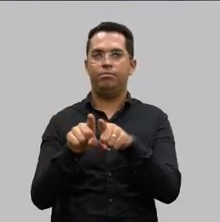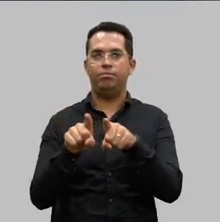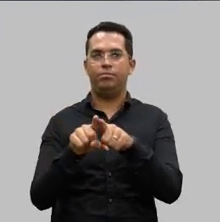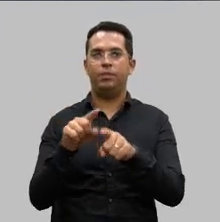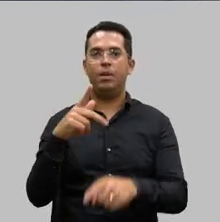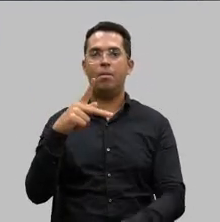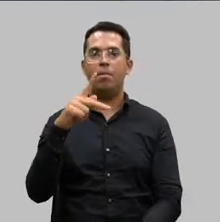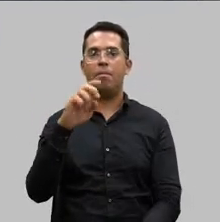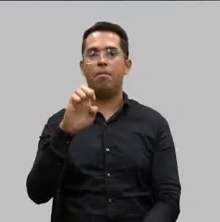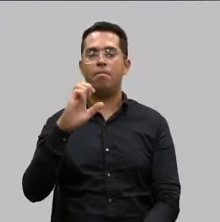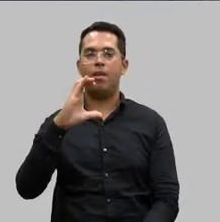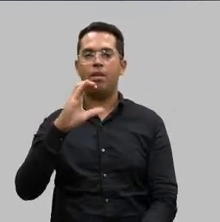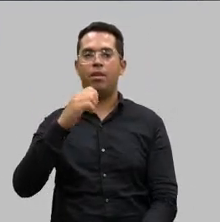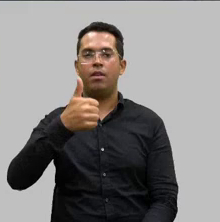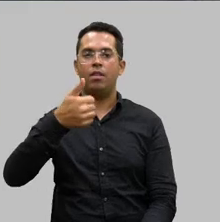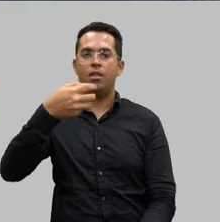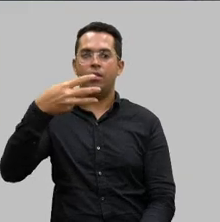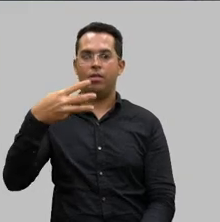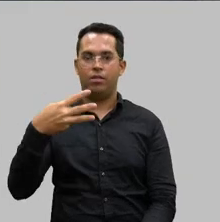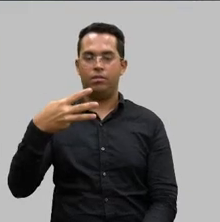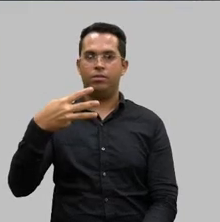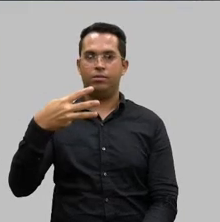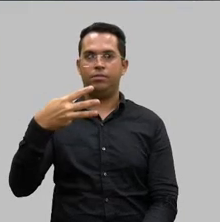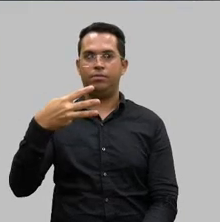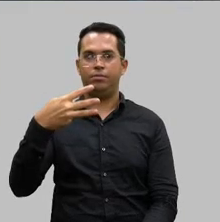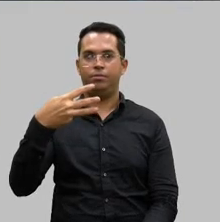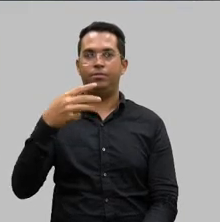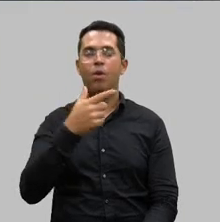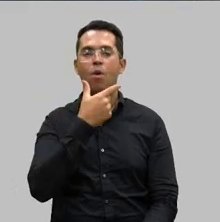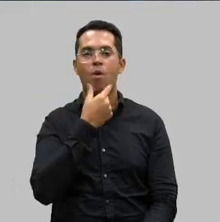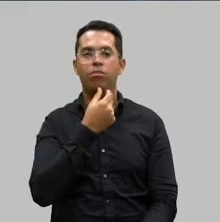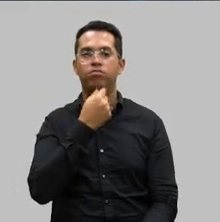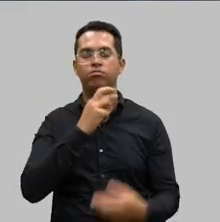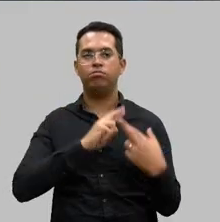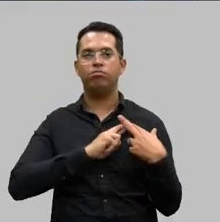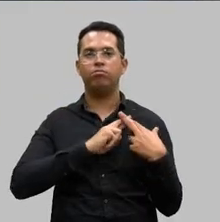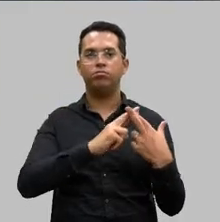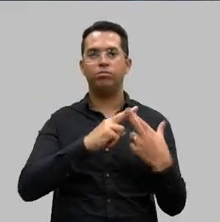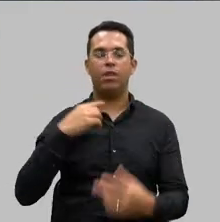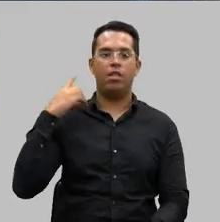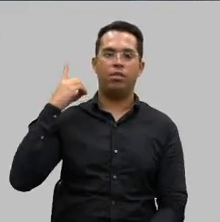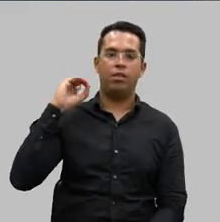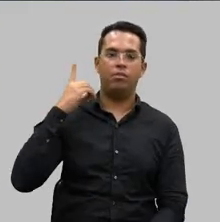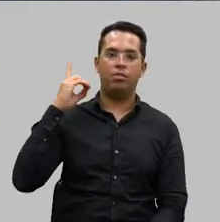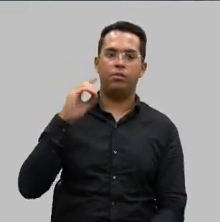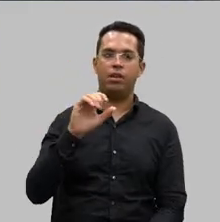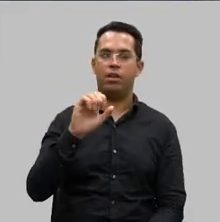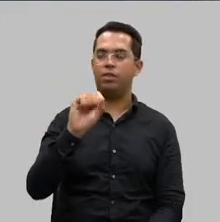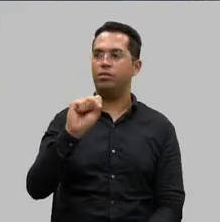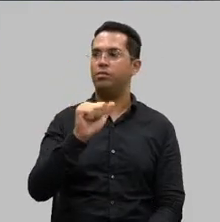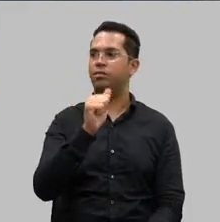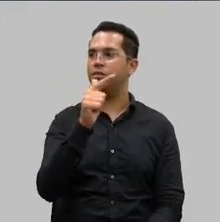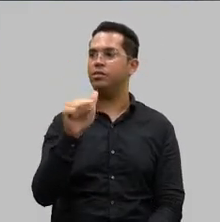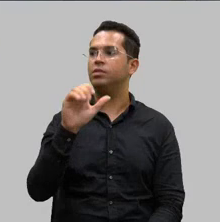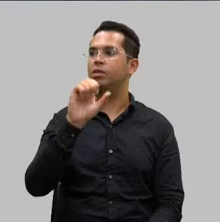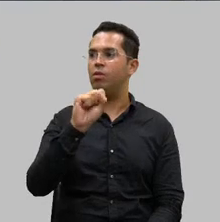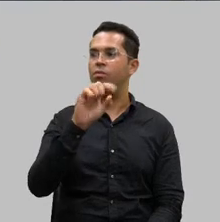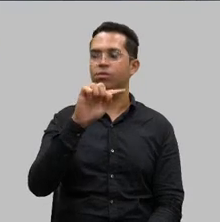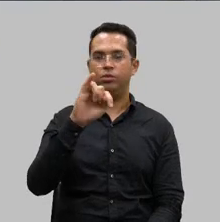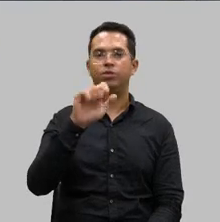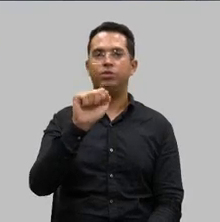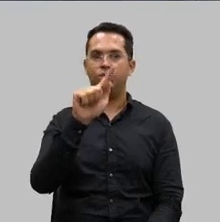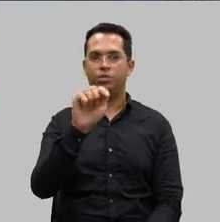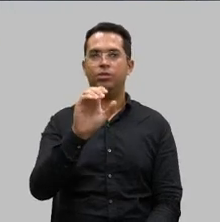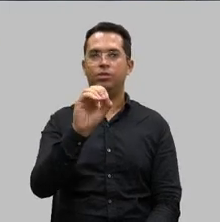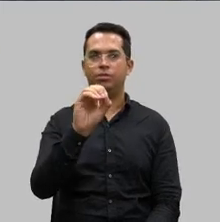133 de autoria do deputado Harley Santiago que permite que nos anos eleitorais a gente possa repassar recursos paraas